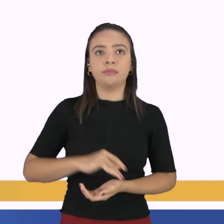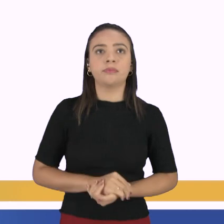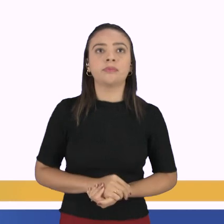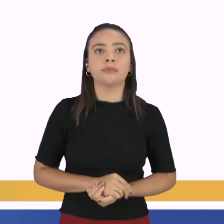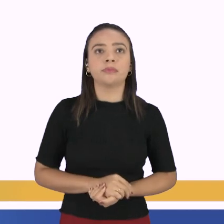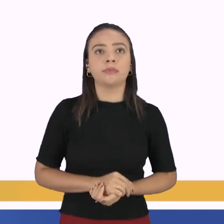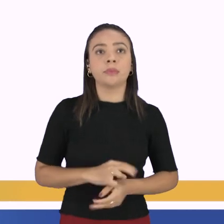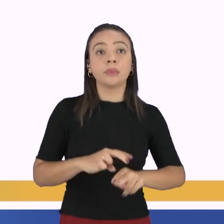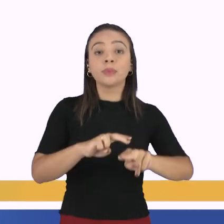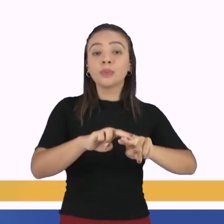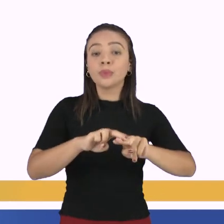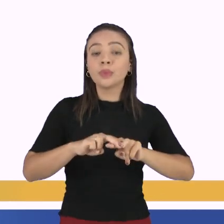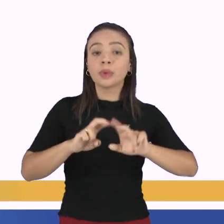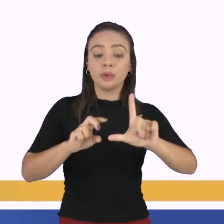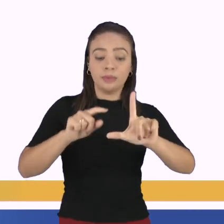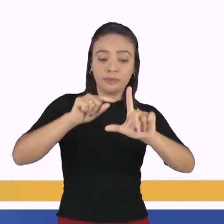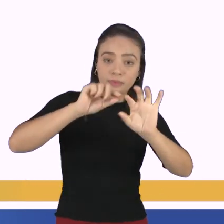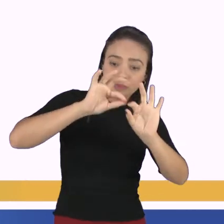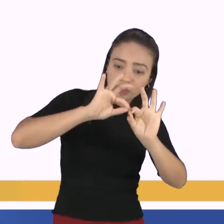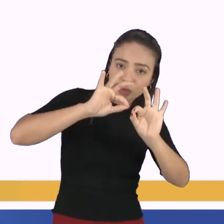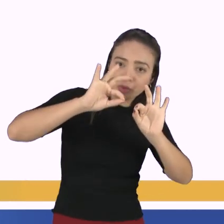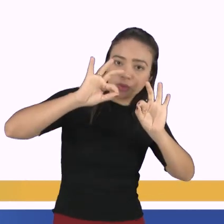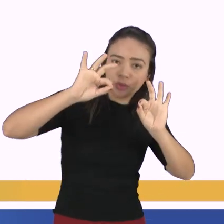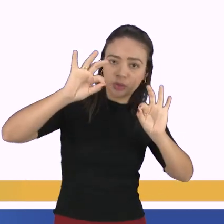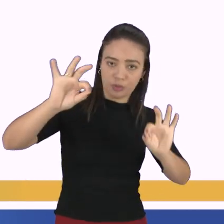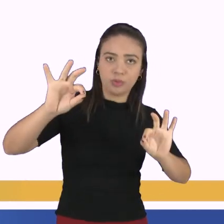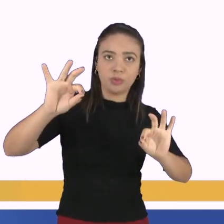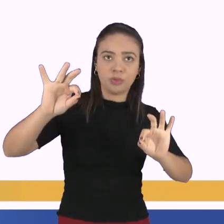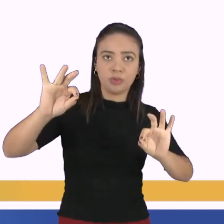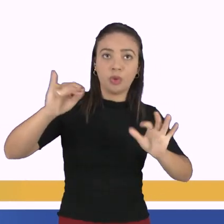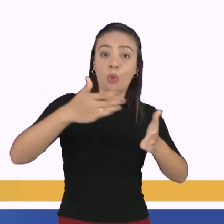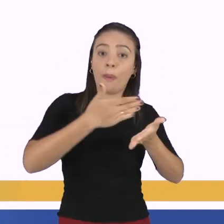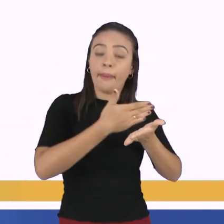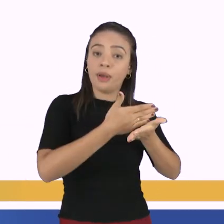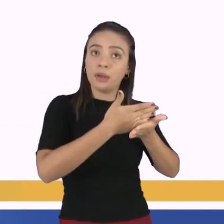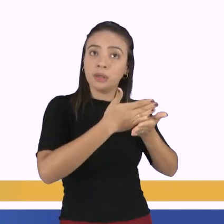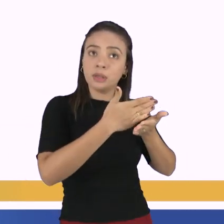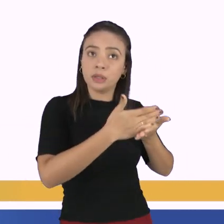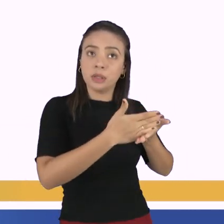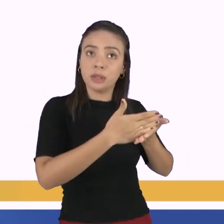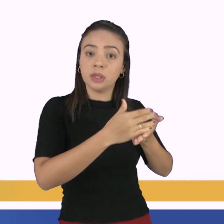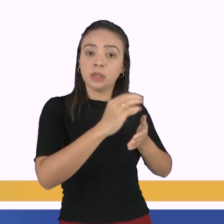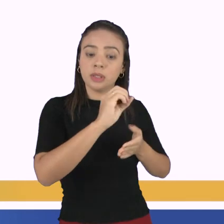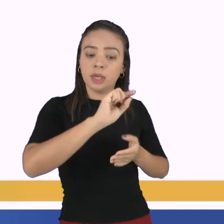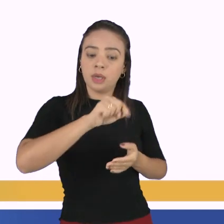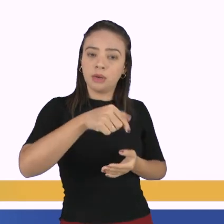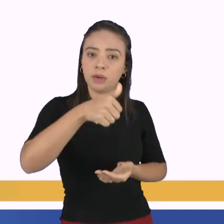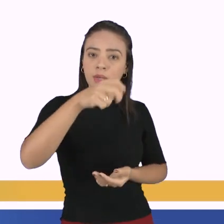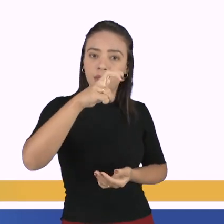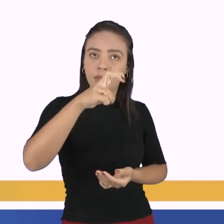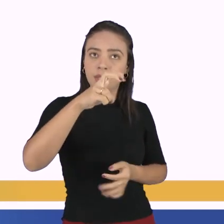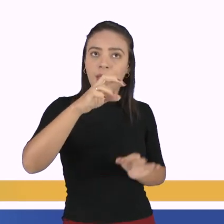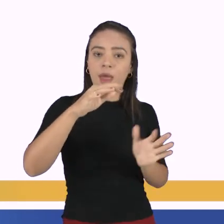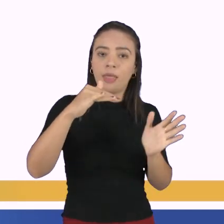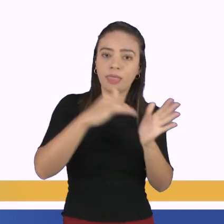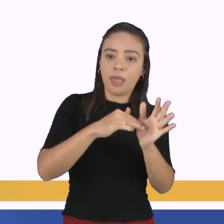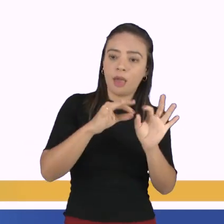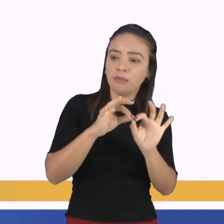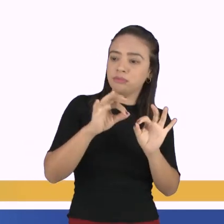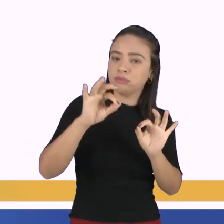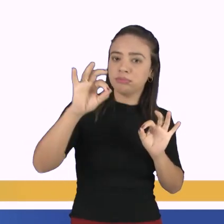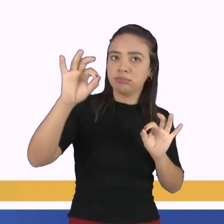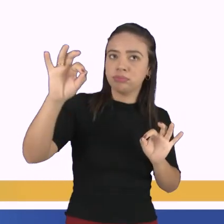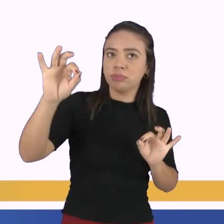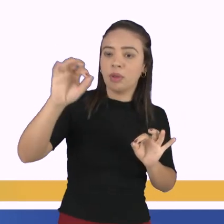nesse caso aí, o gráfico dessa função é uma semi-reta partindo do ponto, né, 0 e 15 e com a direção, né, do